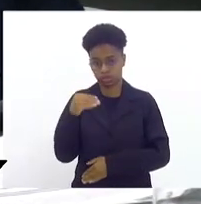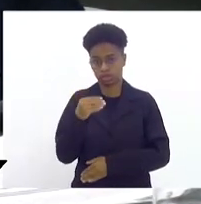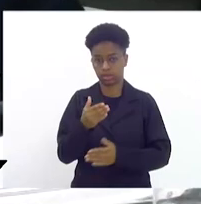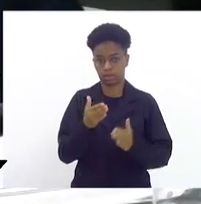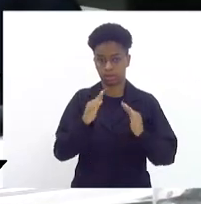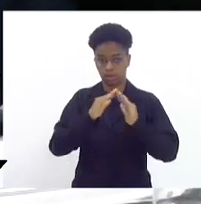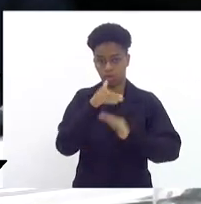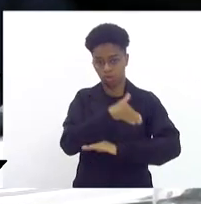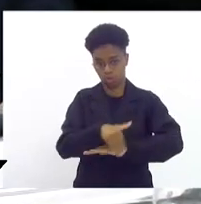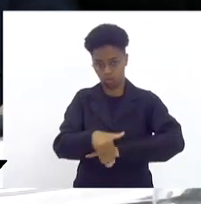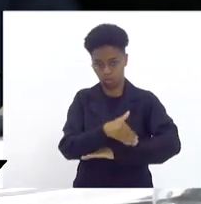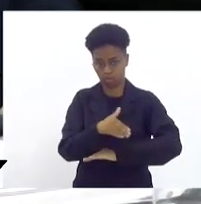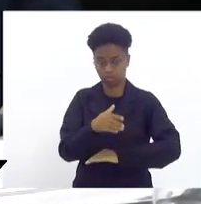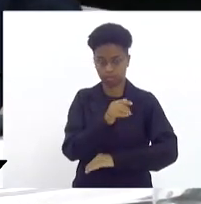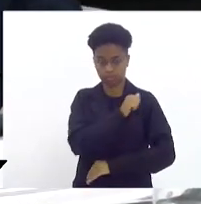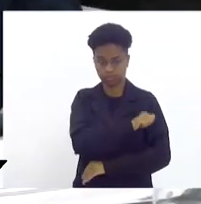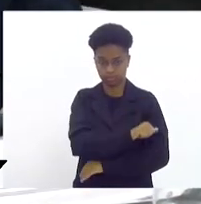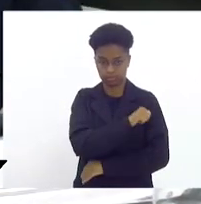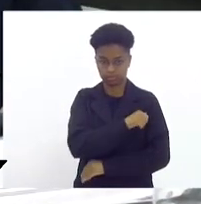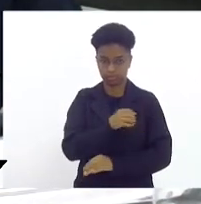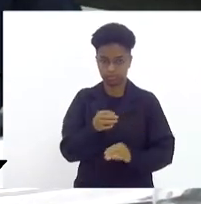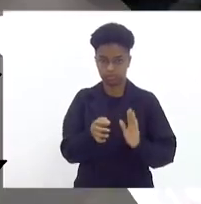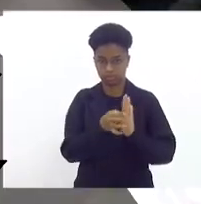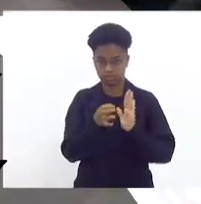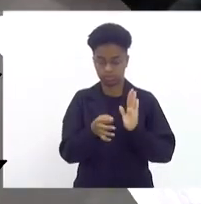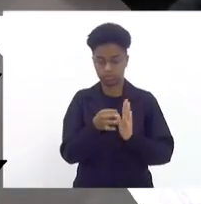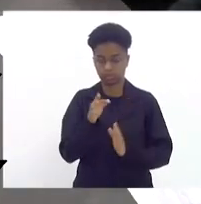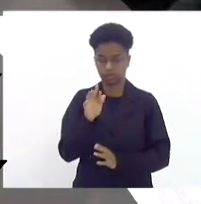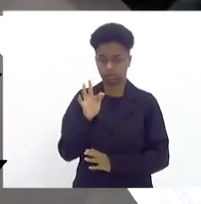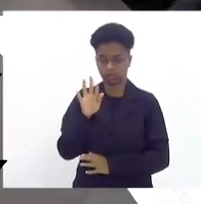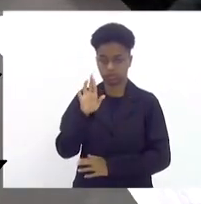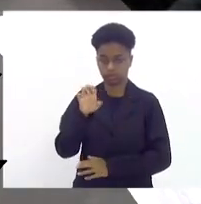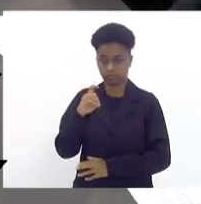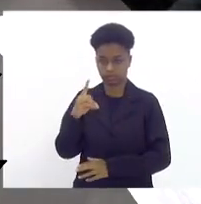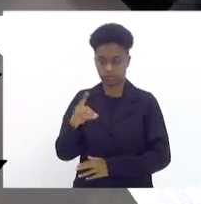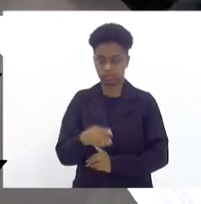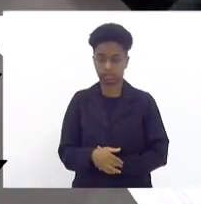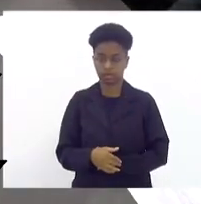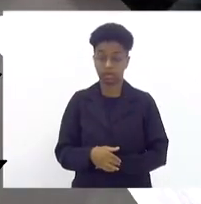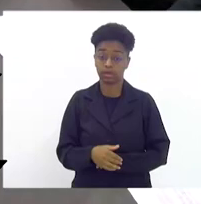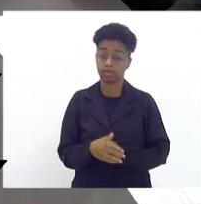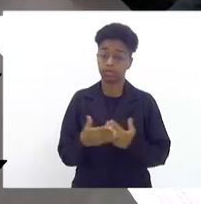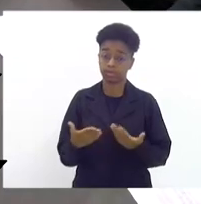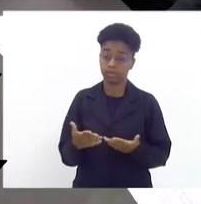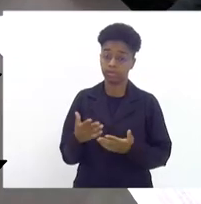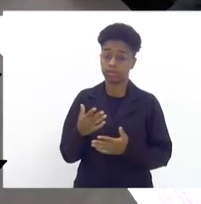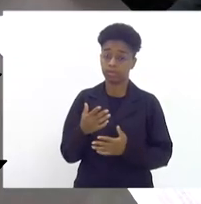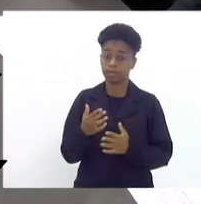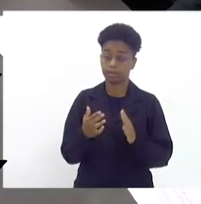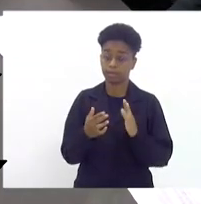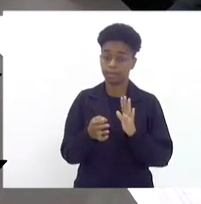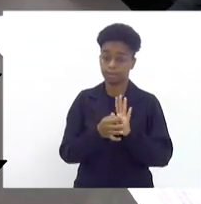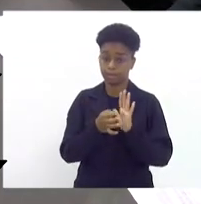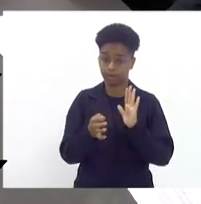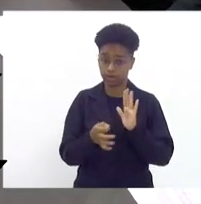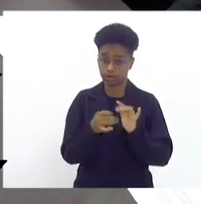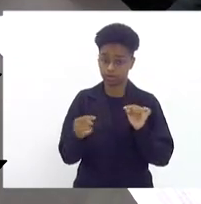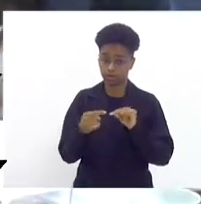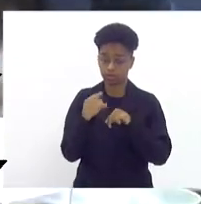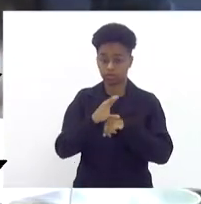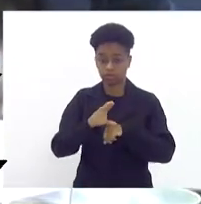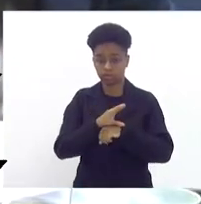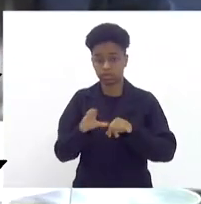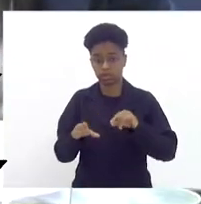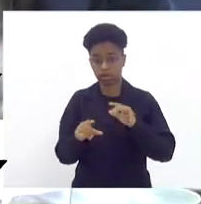Janeiro. Com a palavra, deputado Fred Pacheco. Presidente, inicialmente o parecer é da constitucionalidade com emendas, mas